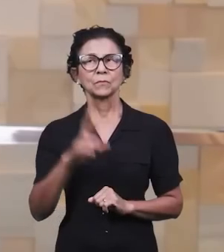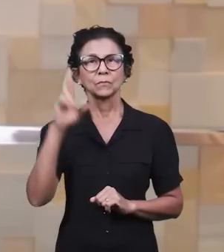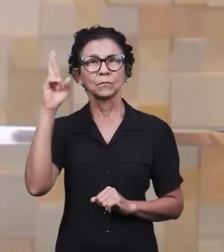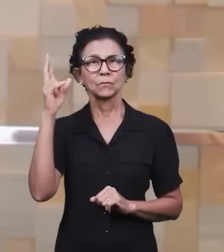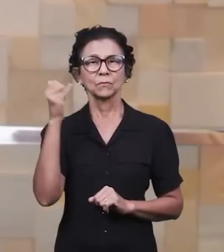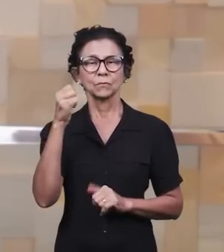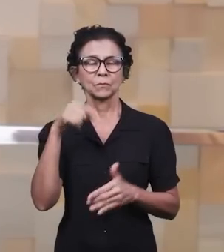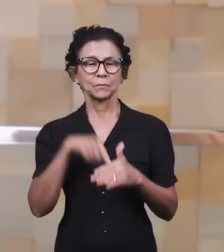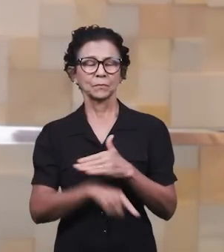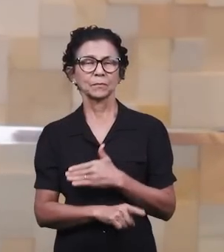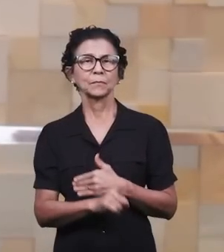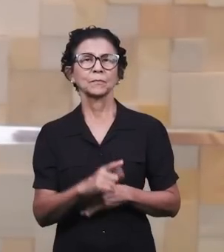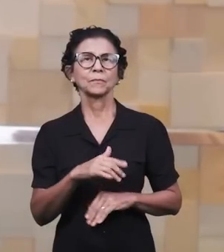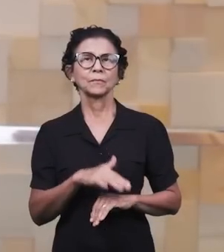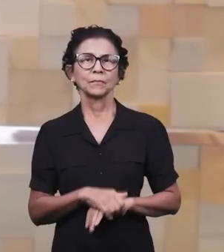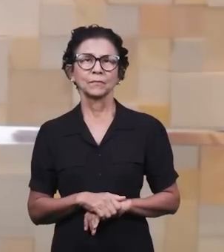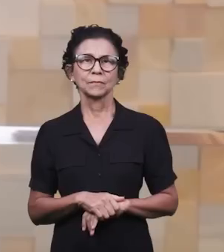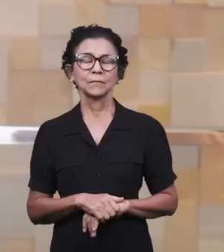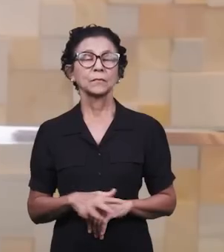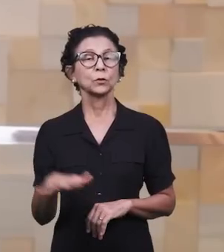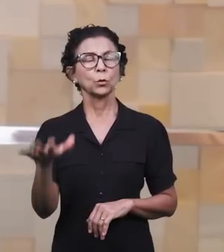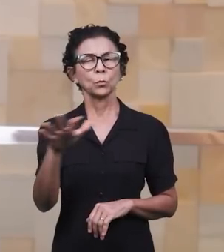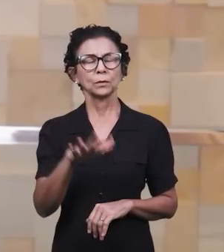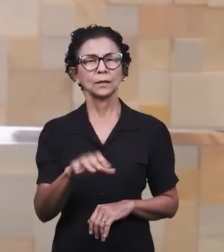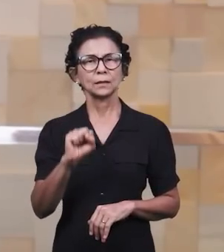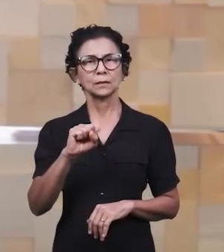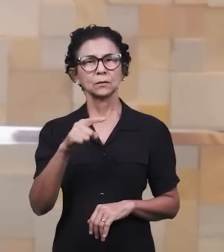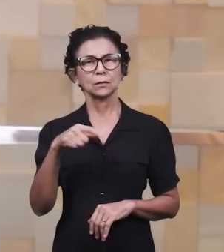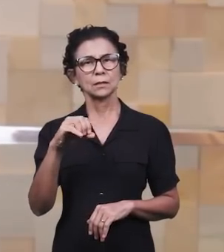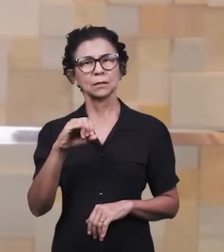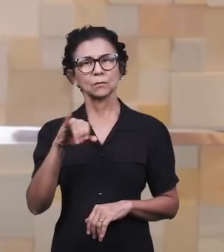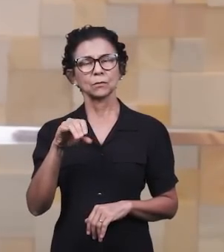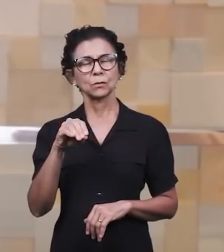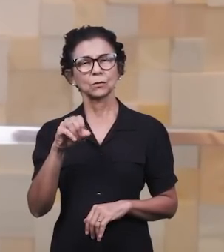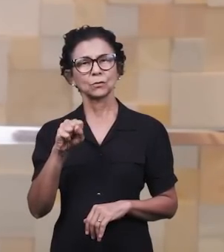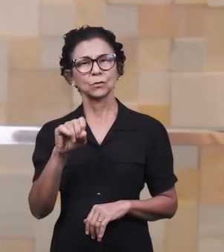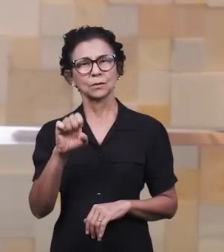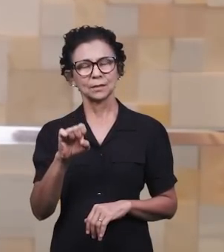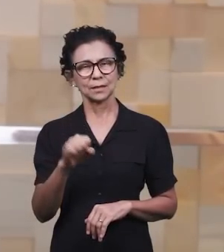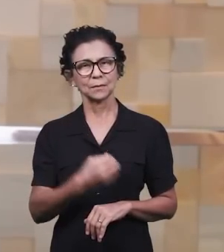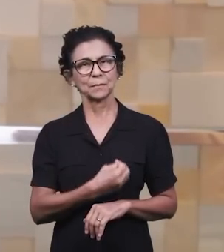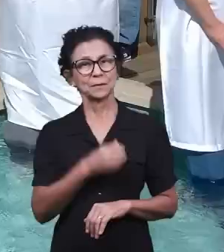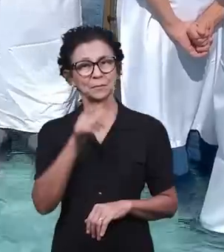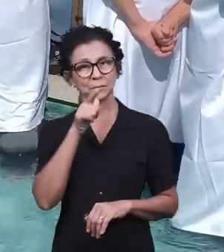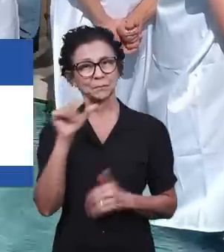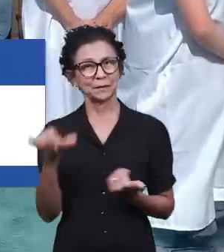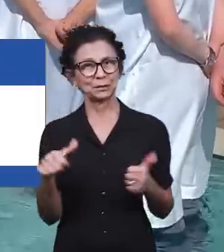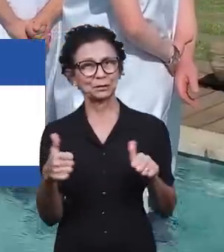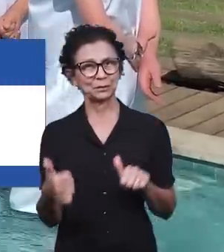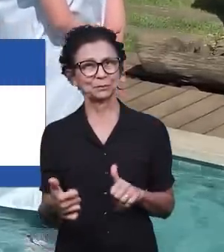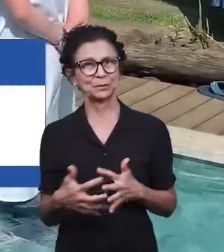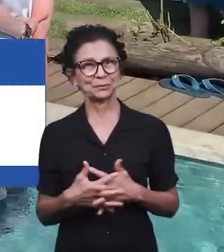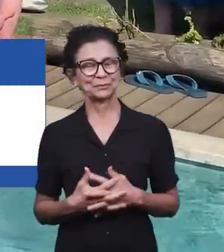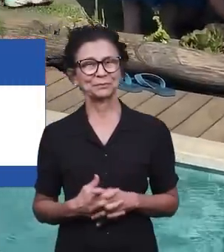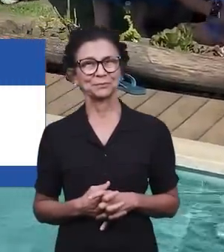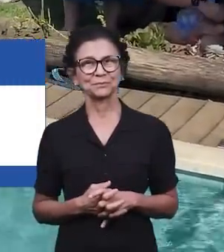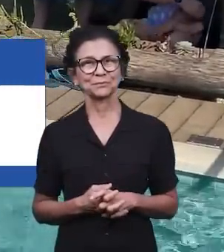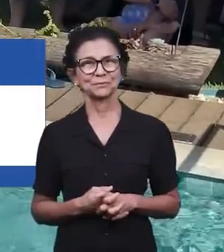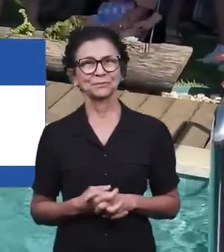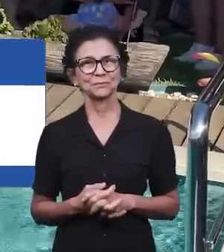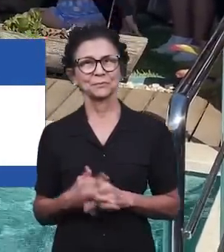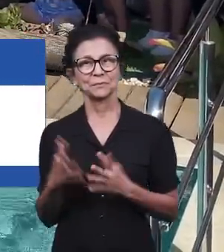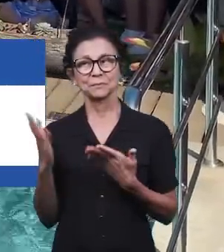irmãos. Os irmãos da área de São José participaram de um batismo. Confira mais informações. Os irmãos das igrejas de